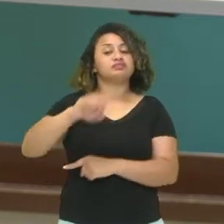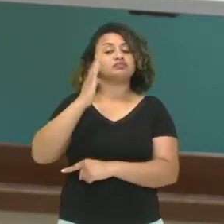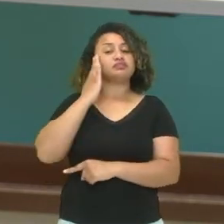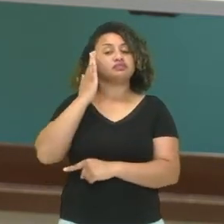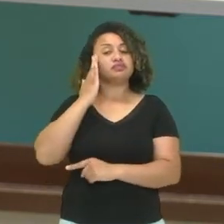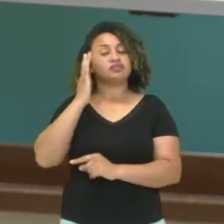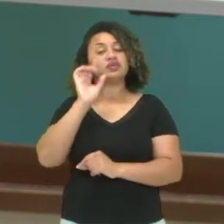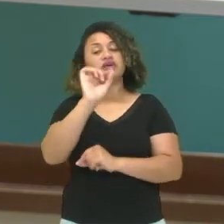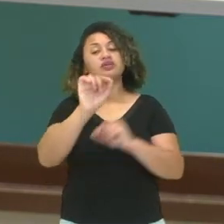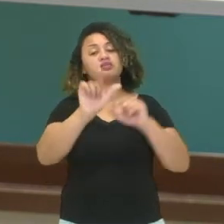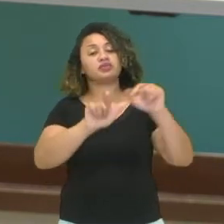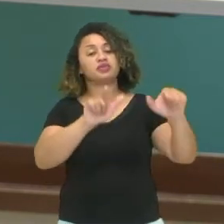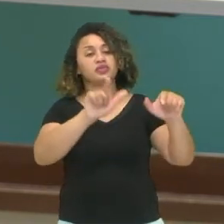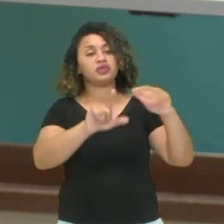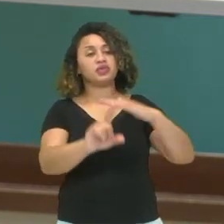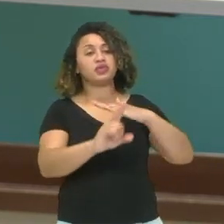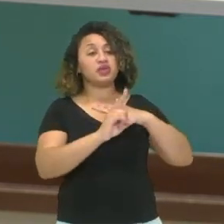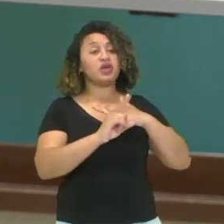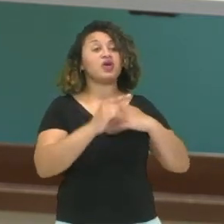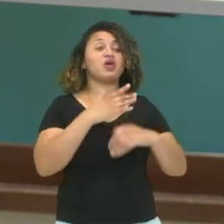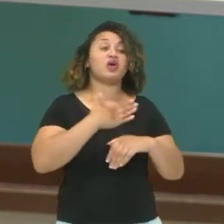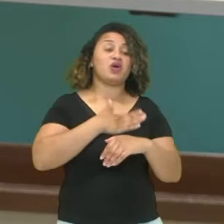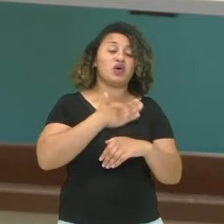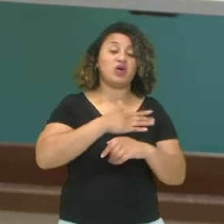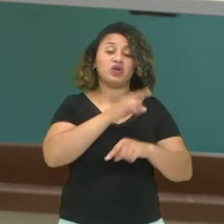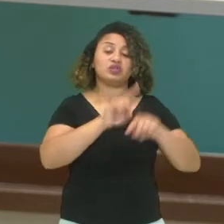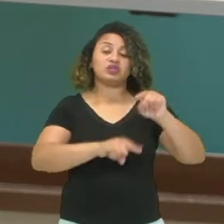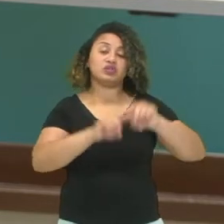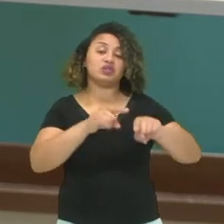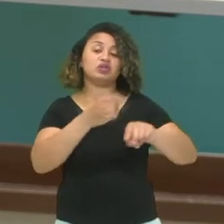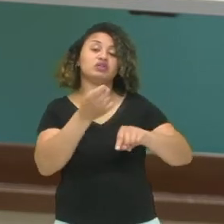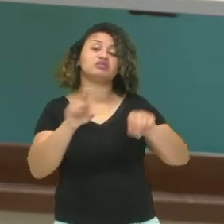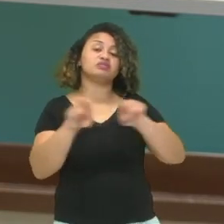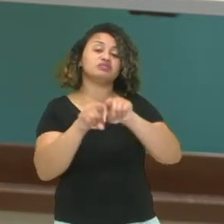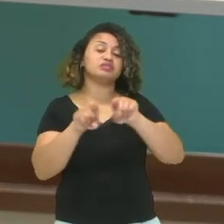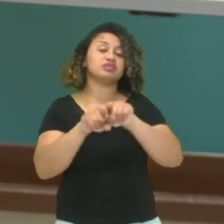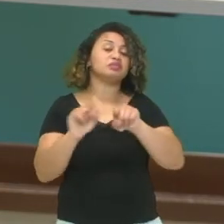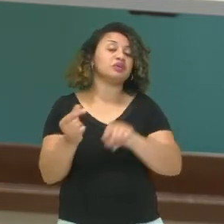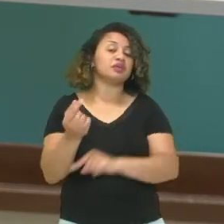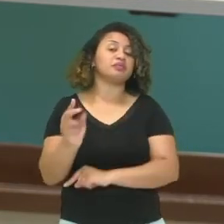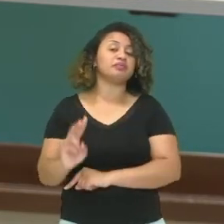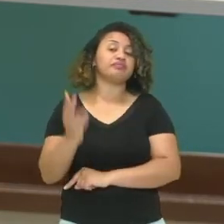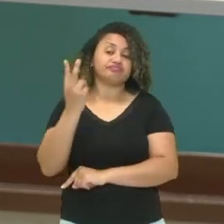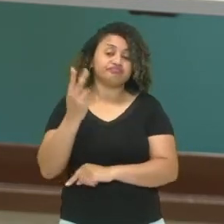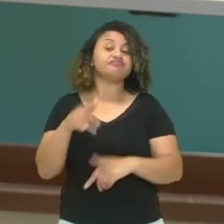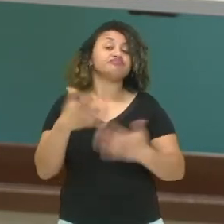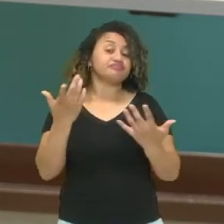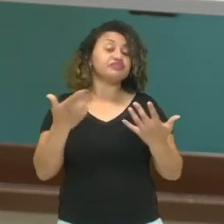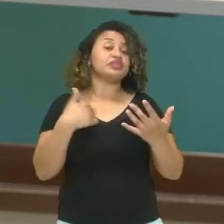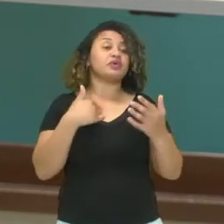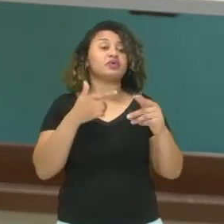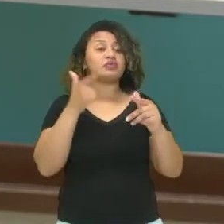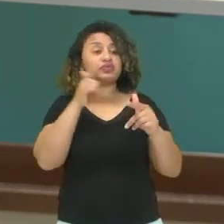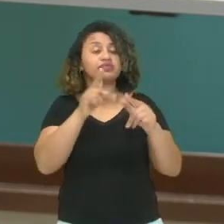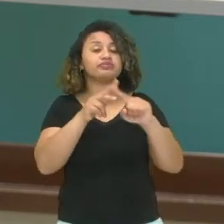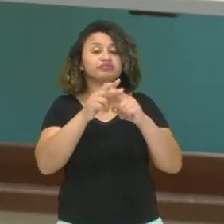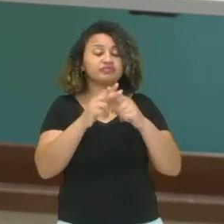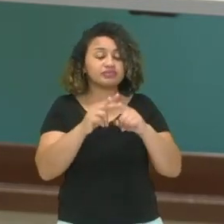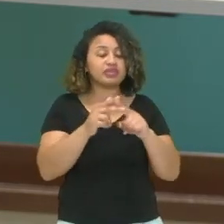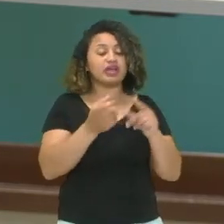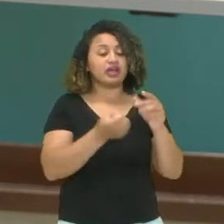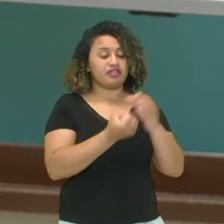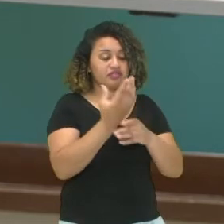seus consumidores gostam tanto em relação ao produto quanto em relação ao preço e assim ajustarão a fabricação